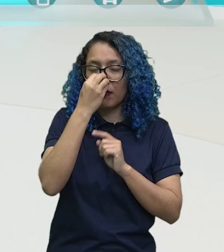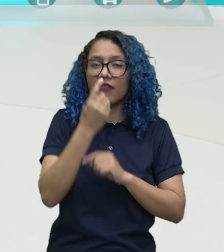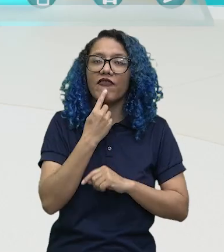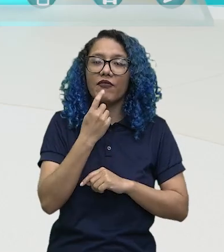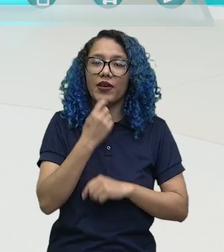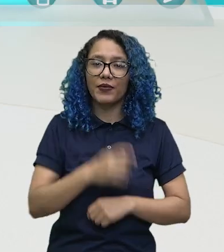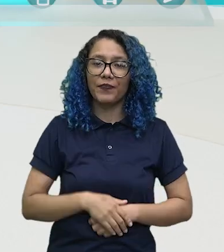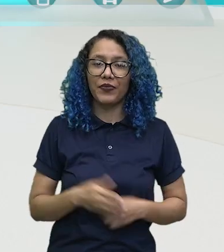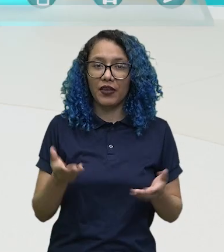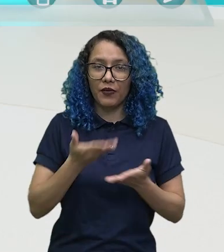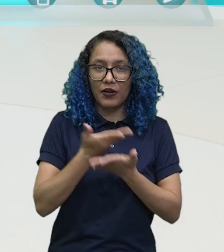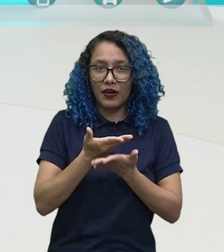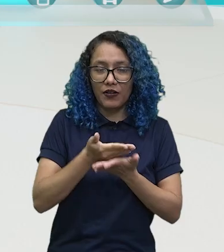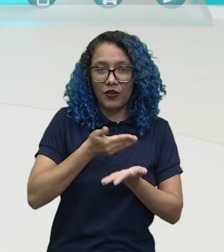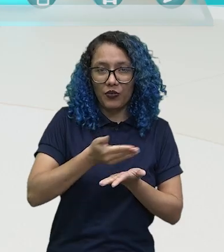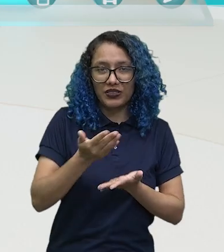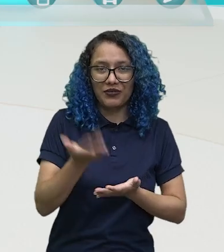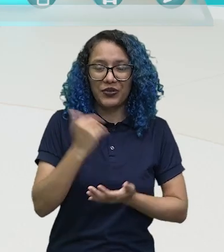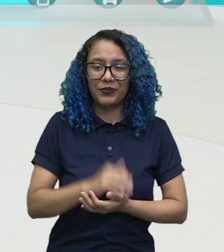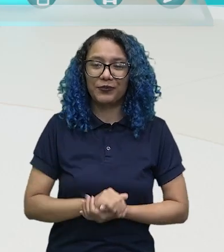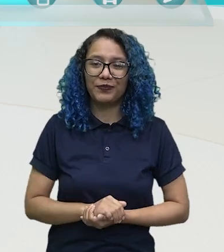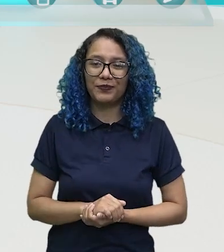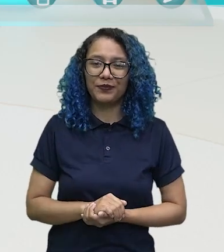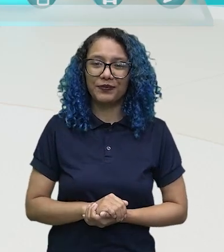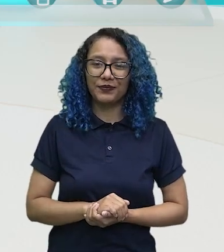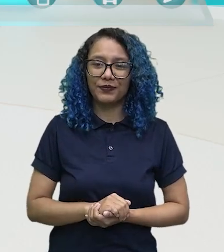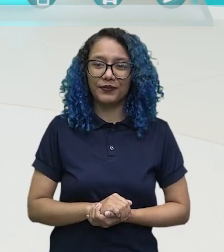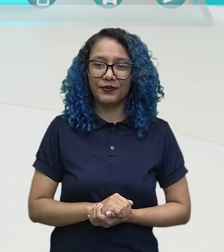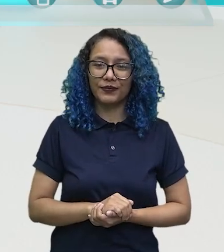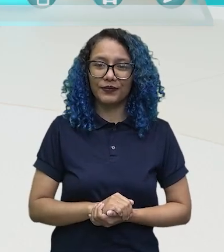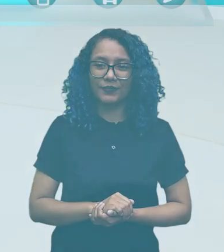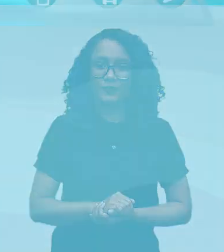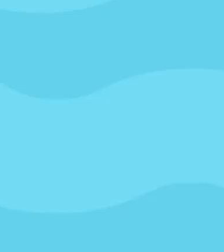vermelho. E vamos dar início à nossa aula.